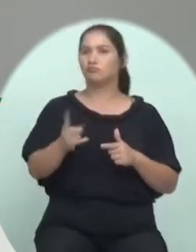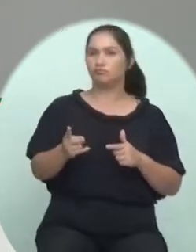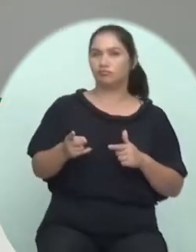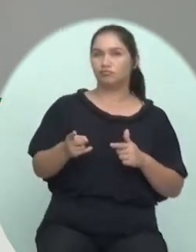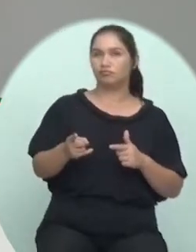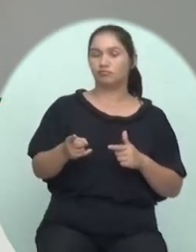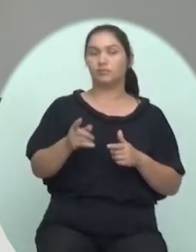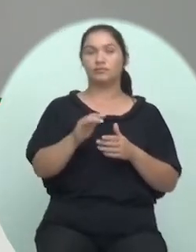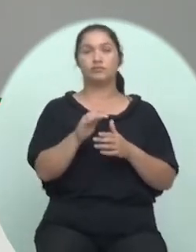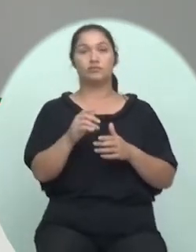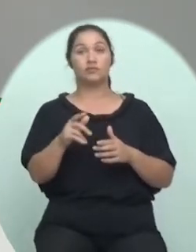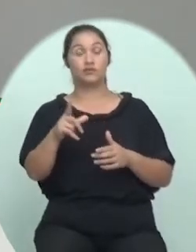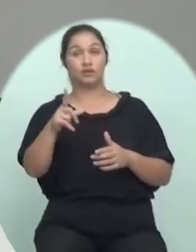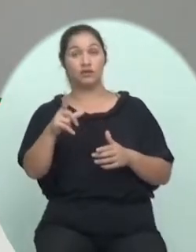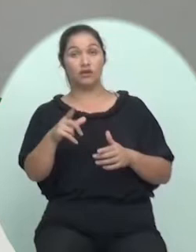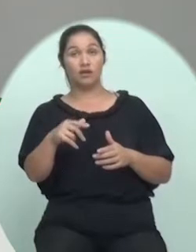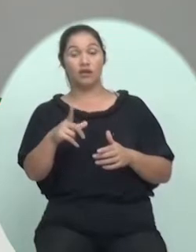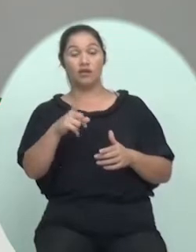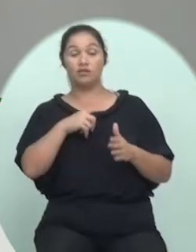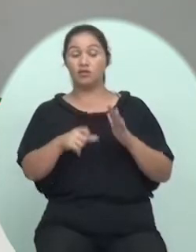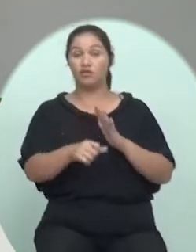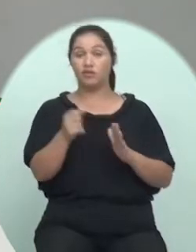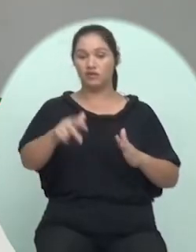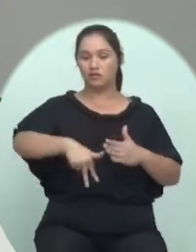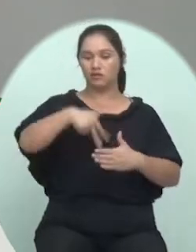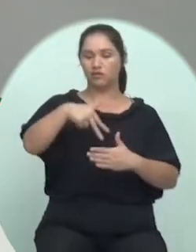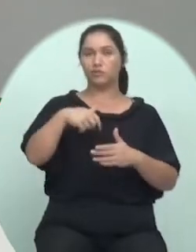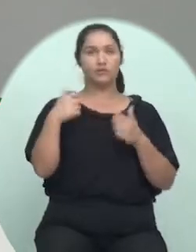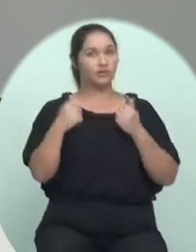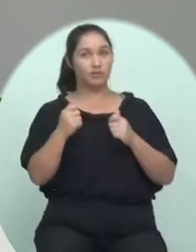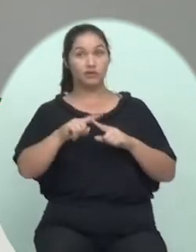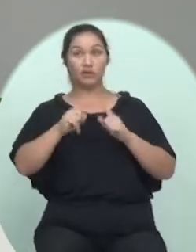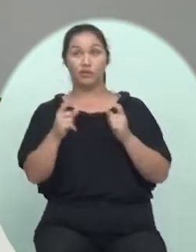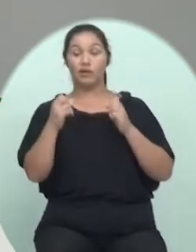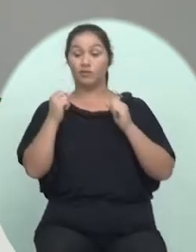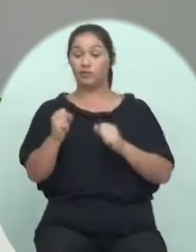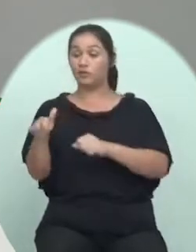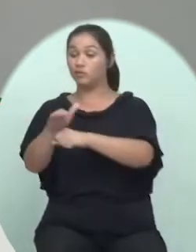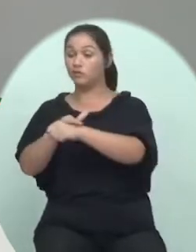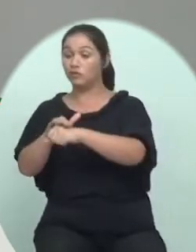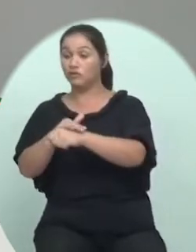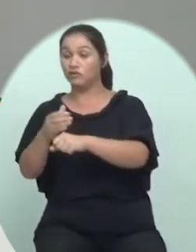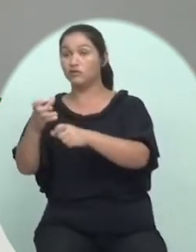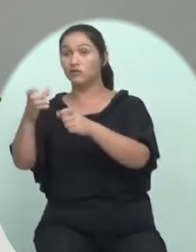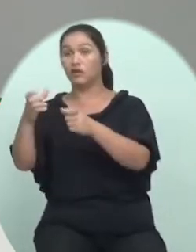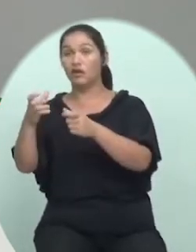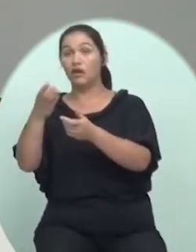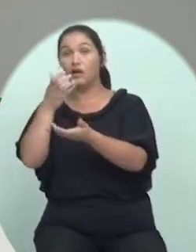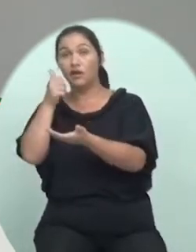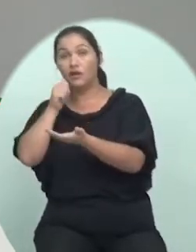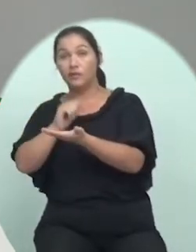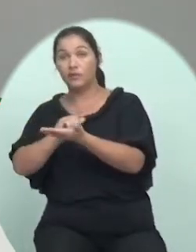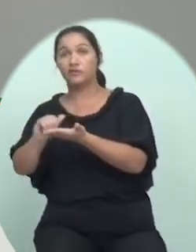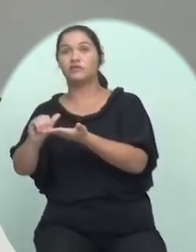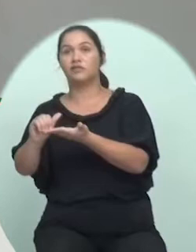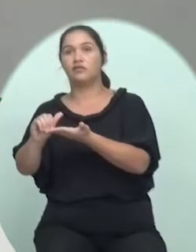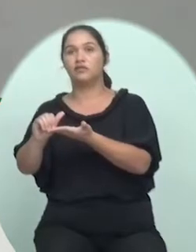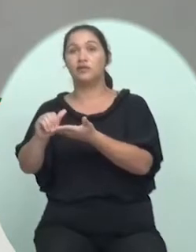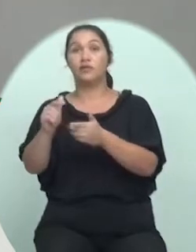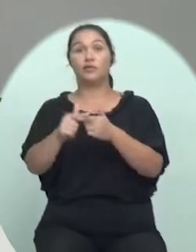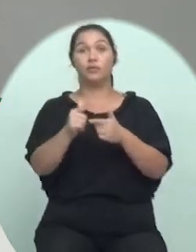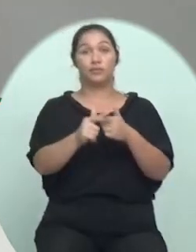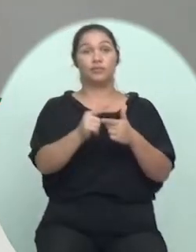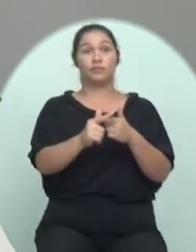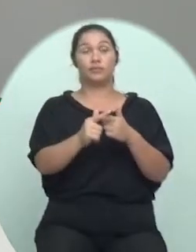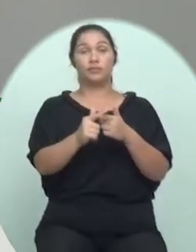precisa subir nessa tribuna. Simplesmente a gente chama a secretária lá, cobra dela, chama o pessoal do asfalto, que muitas